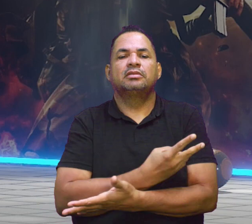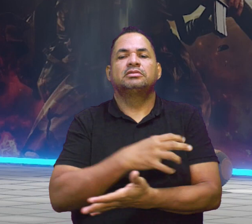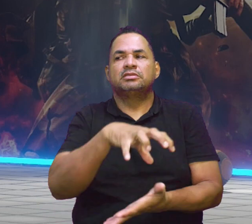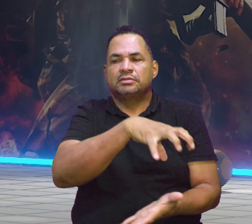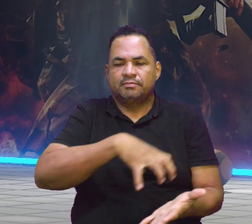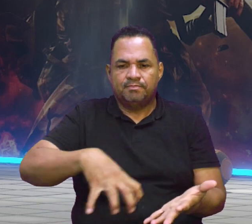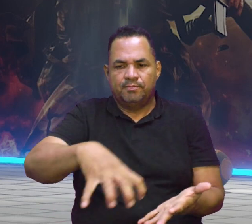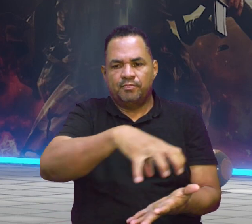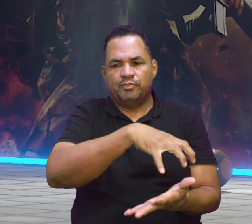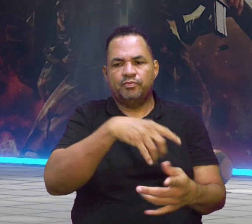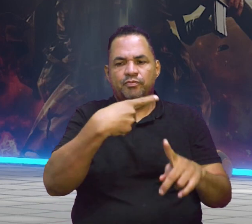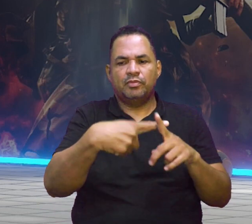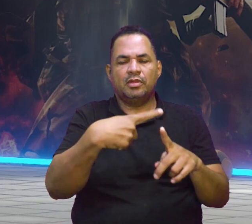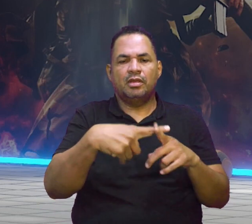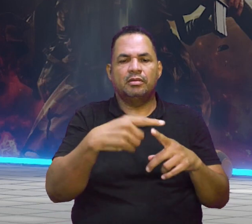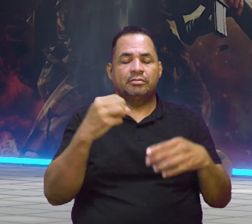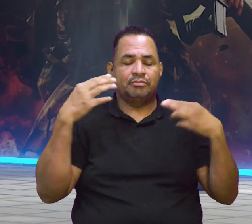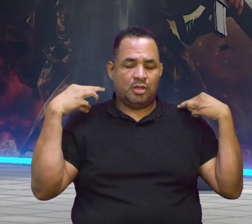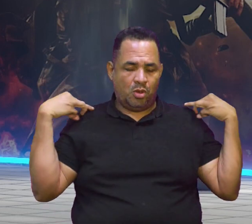Porque a Marinha ela vai